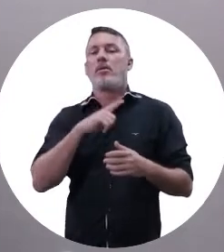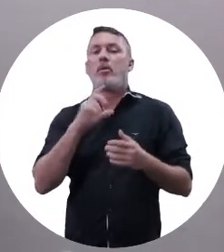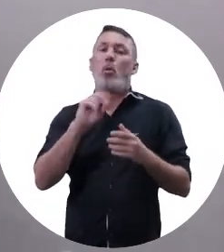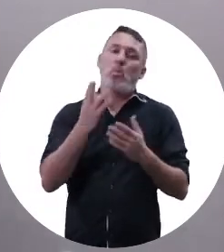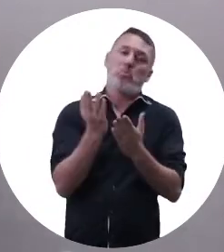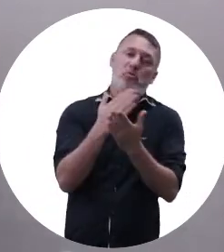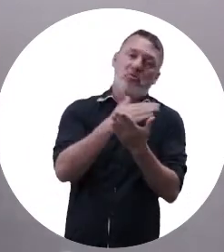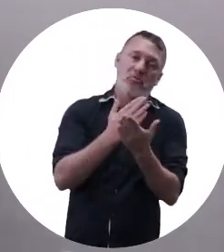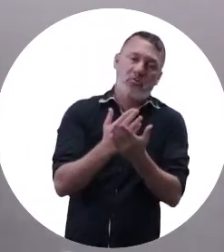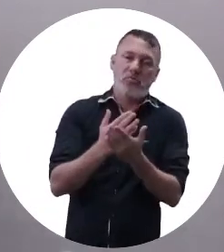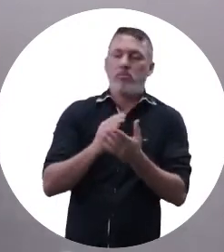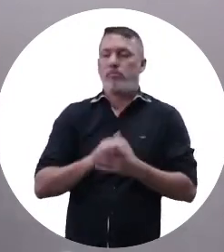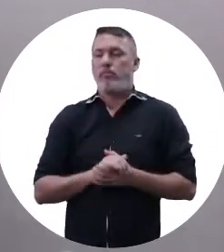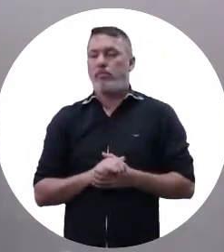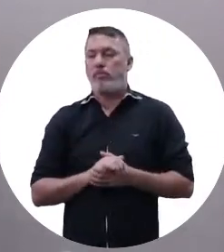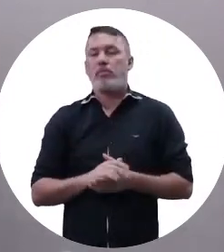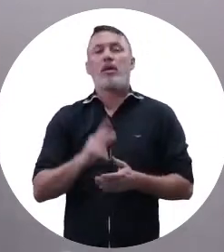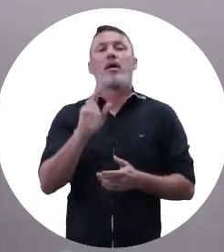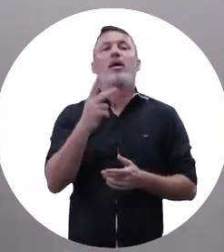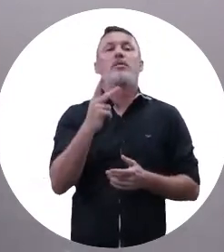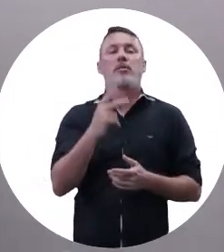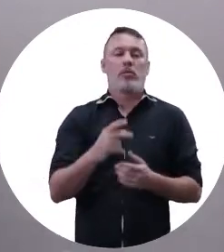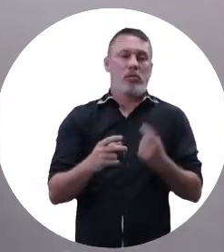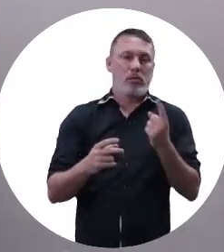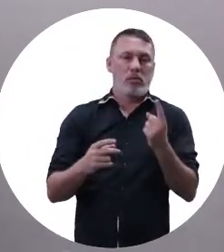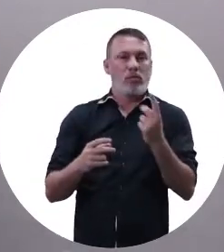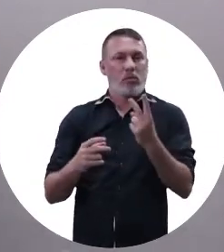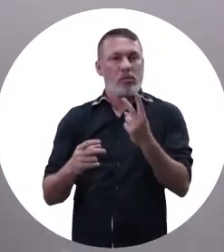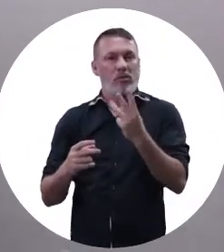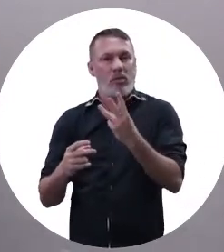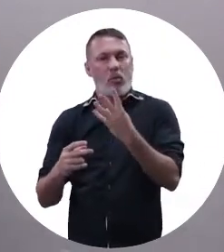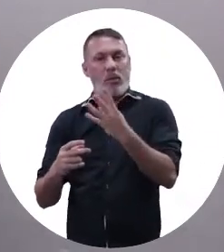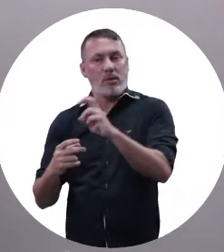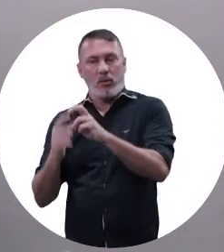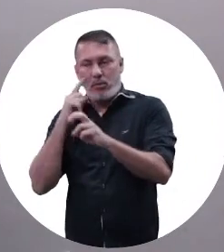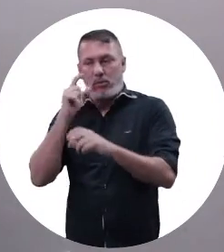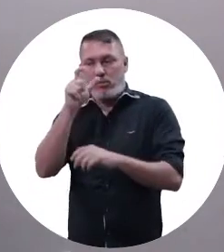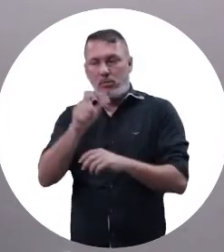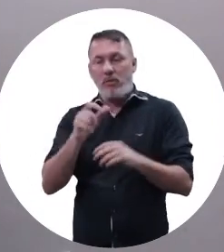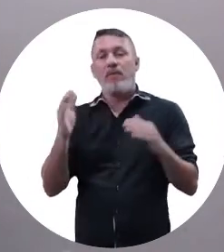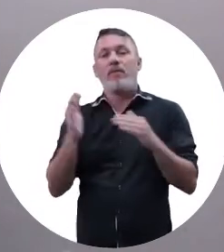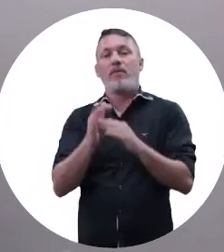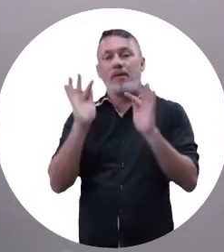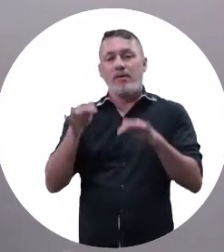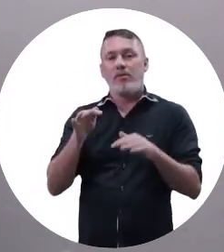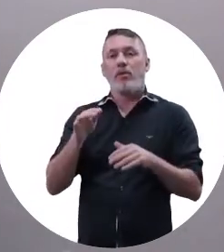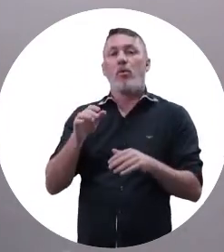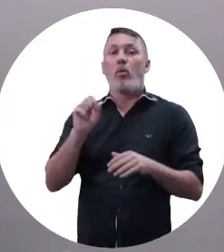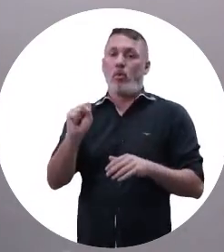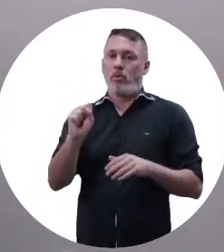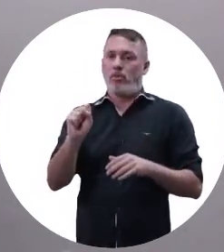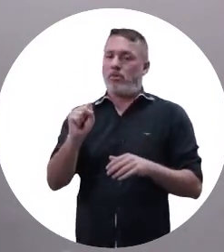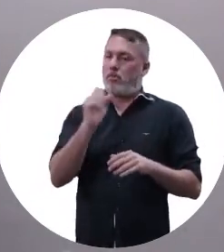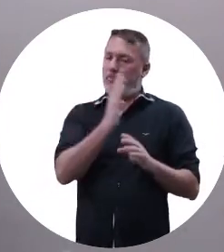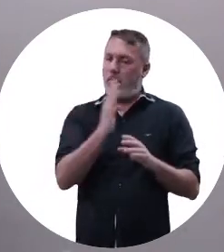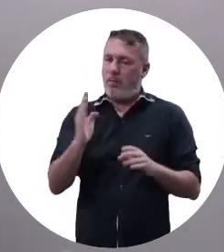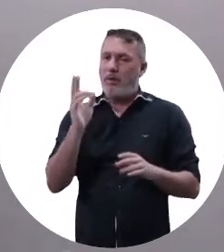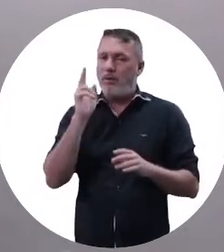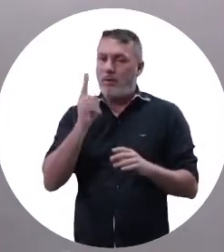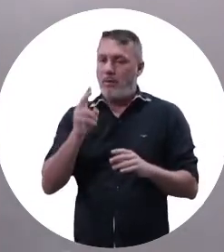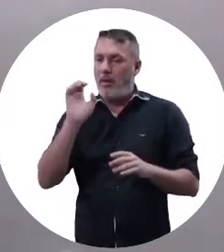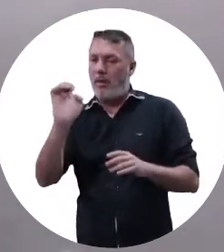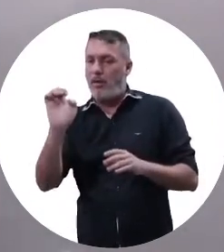Outro compartilhamento de elétrons. Nitrogênio, 1, 2, 3, 4, 5, 6, 7,